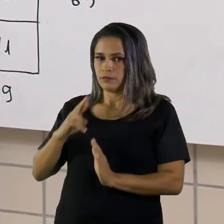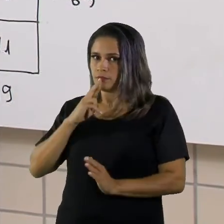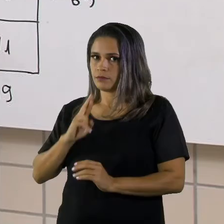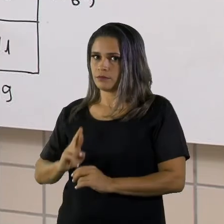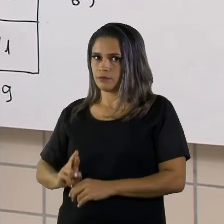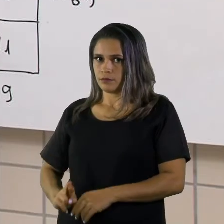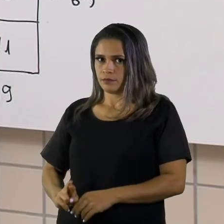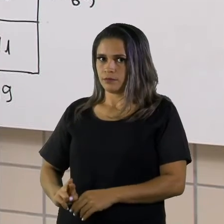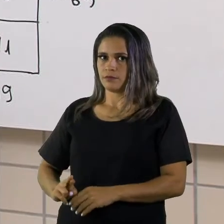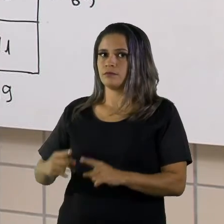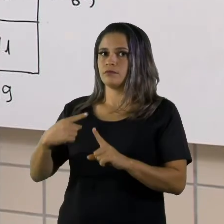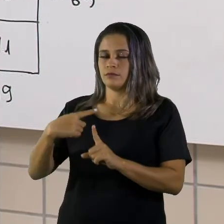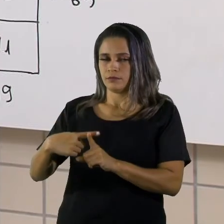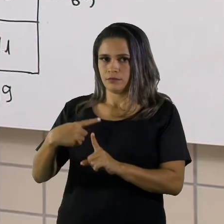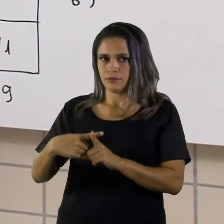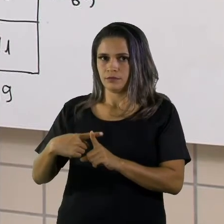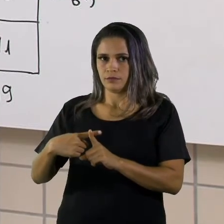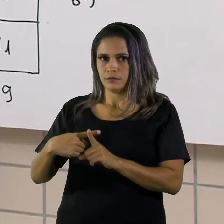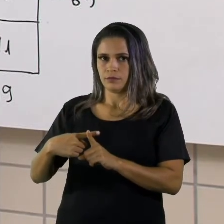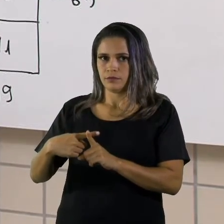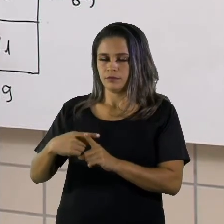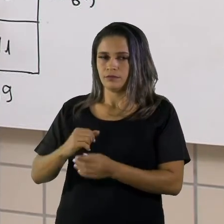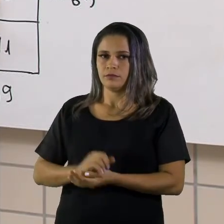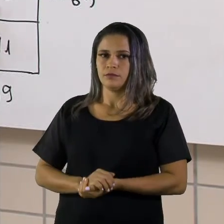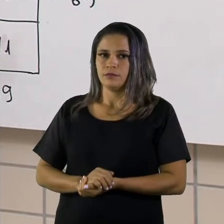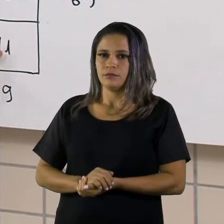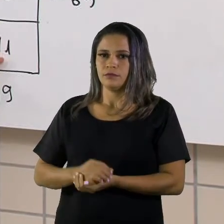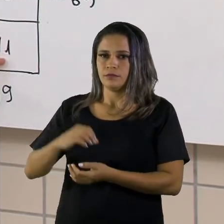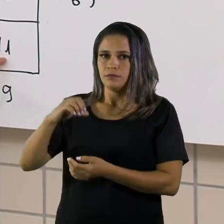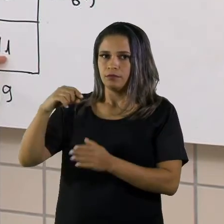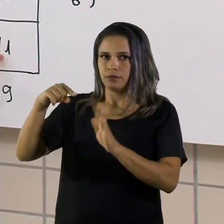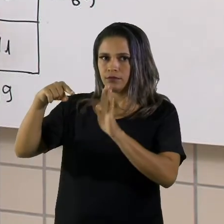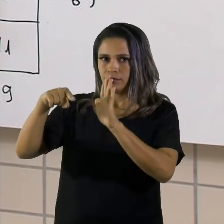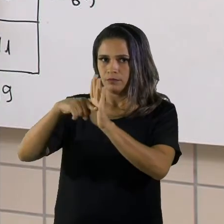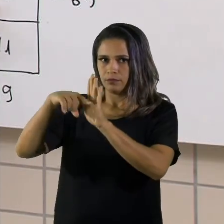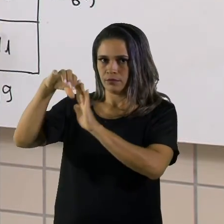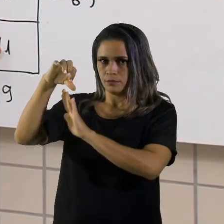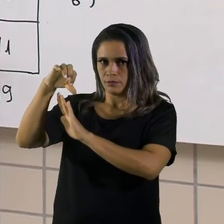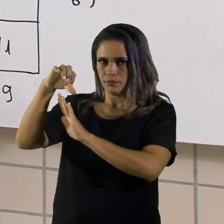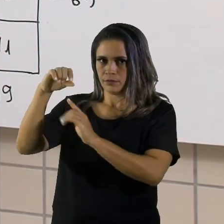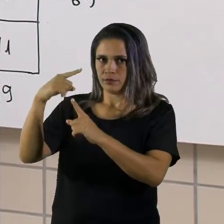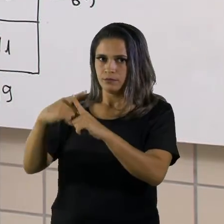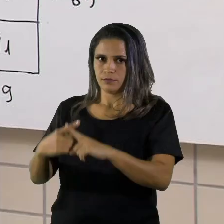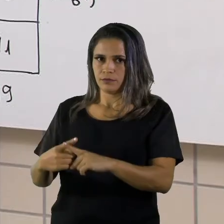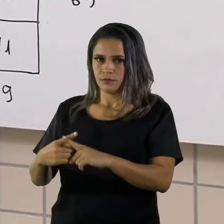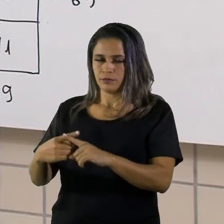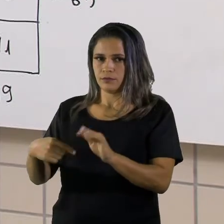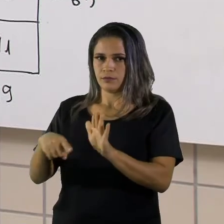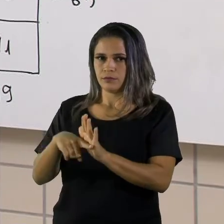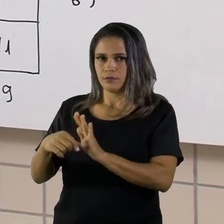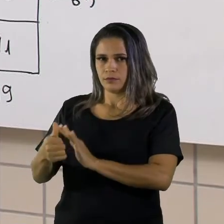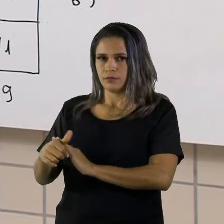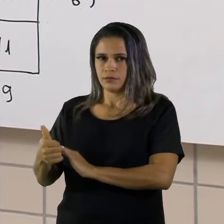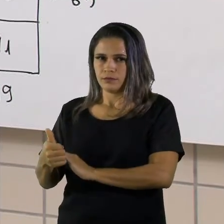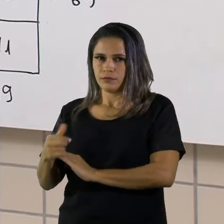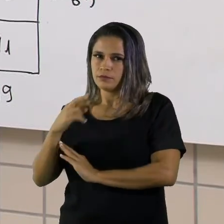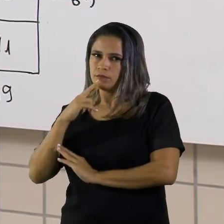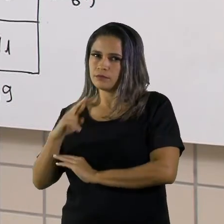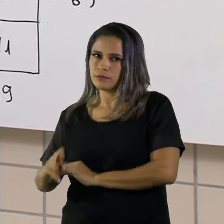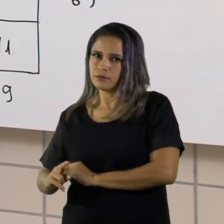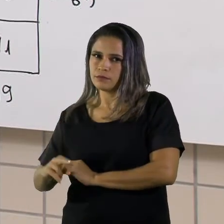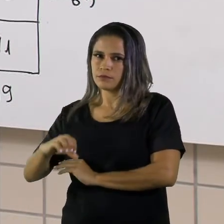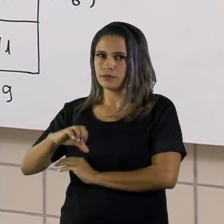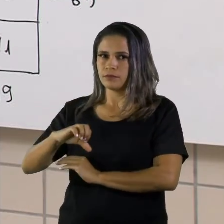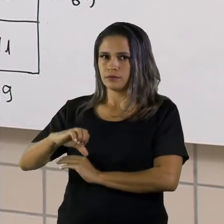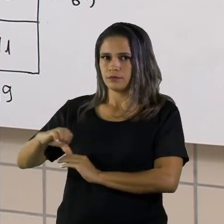sinais forem iguais, o produto é positivo. Então, 9 vezes menos 9 multiplicado por menos 11 dá